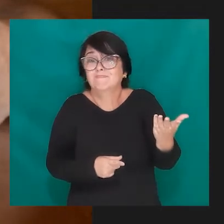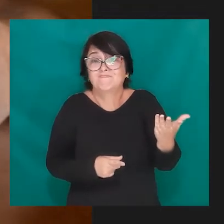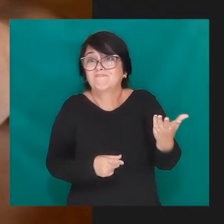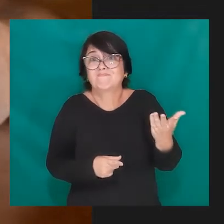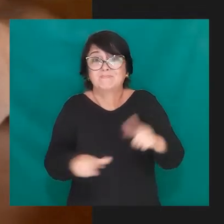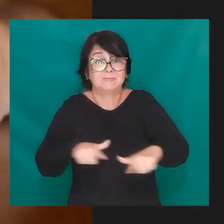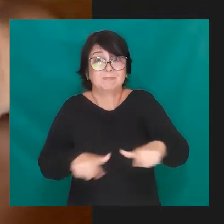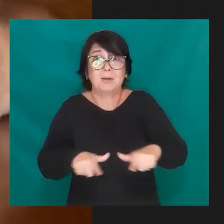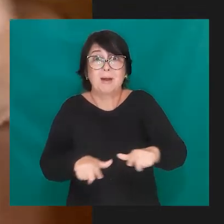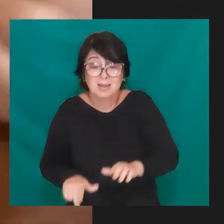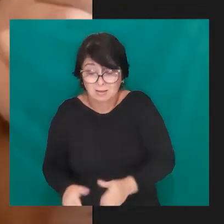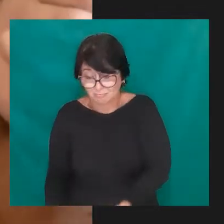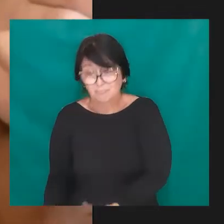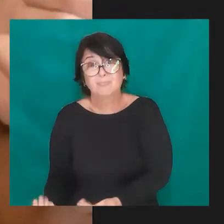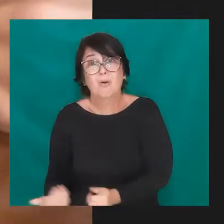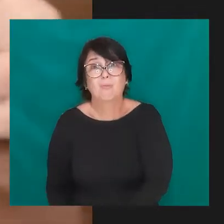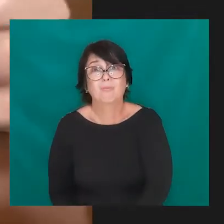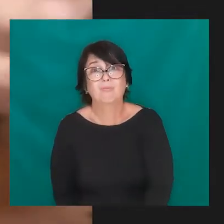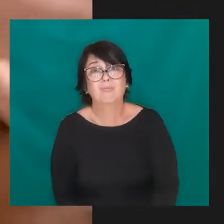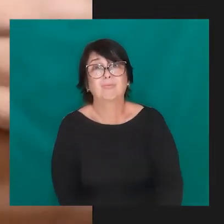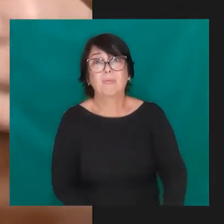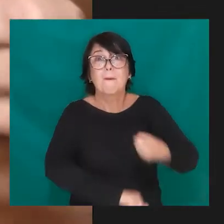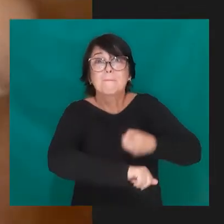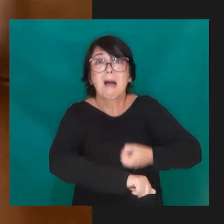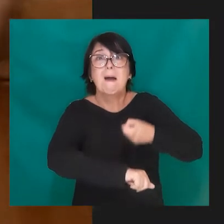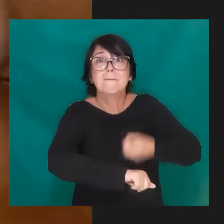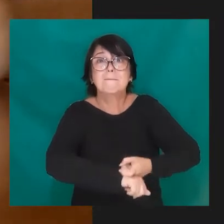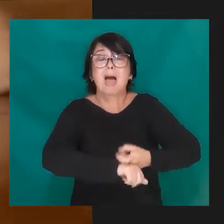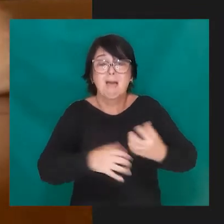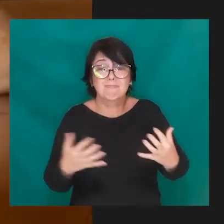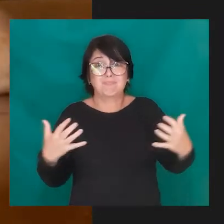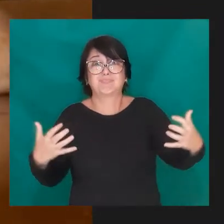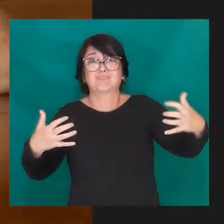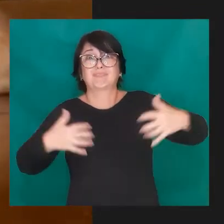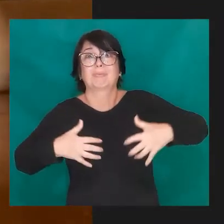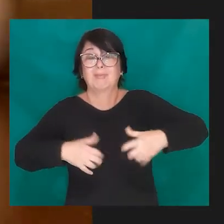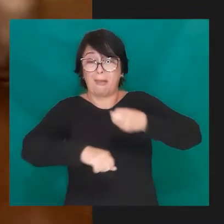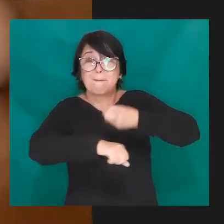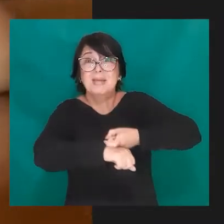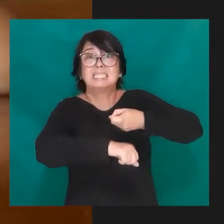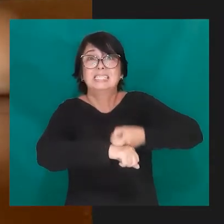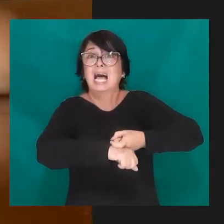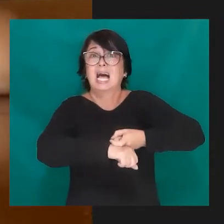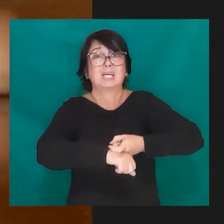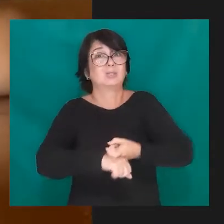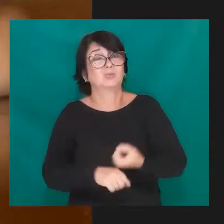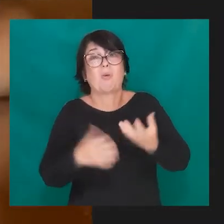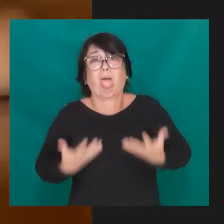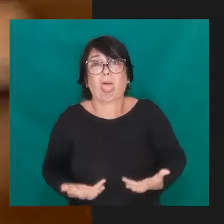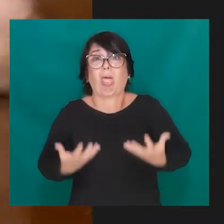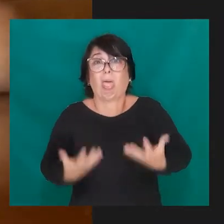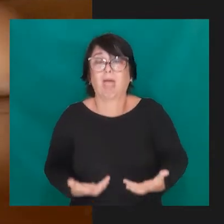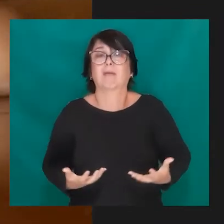não trabalha com crianças muito jovens pelo próprio instrumento, né? Um instrumento pesado, então não fica confortável, por